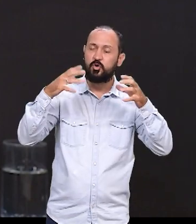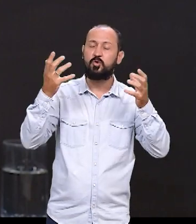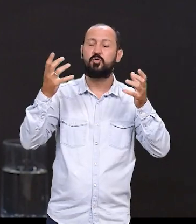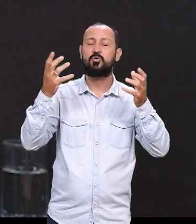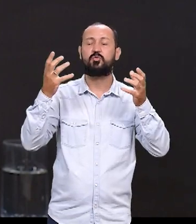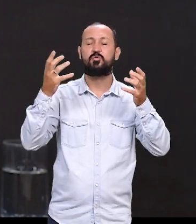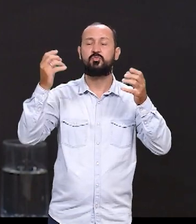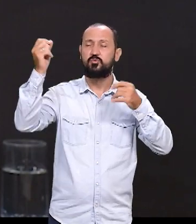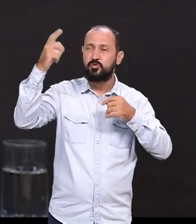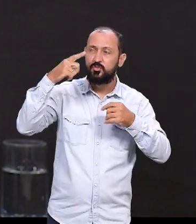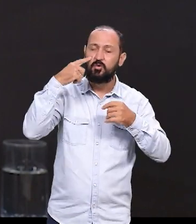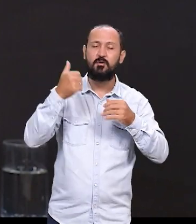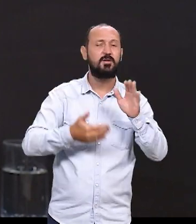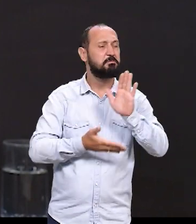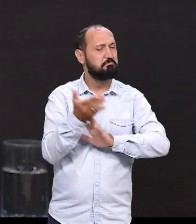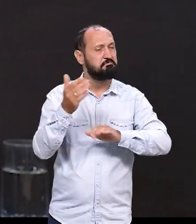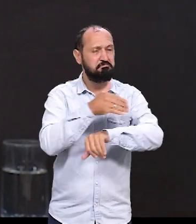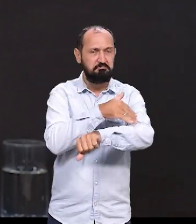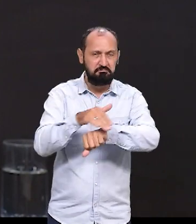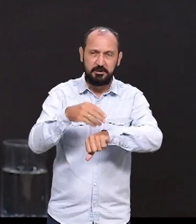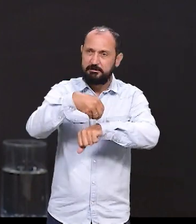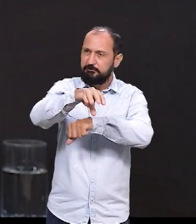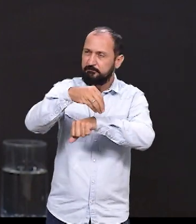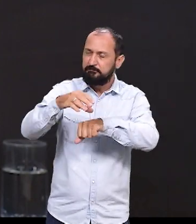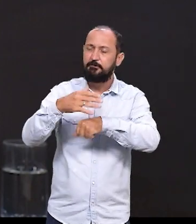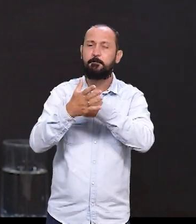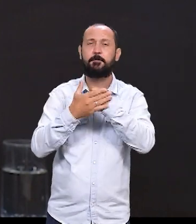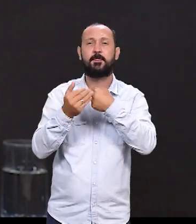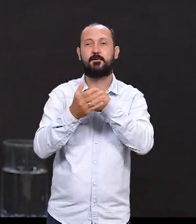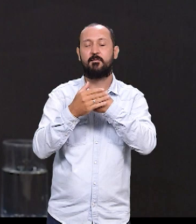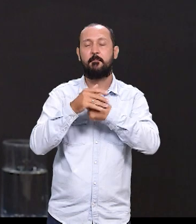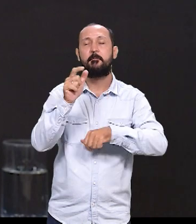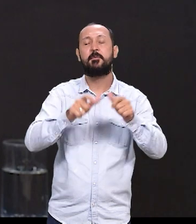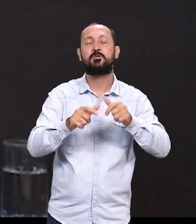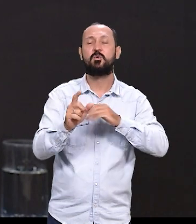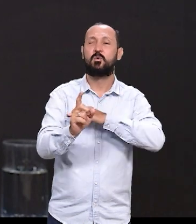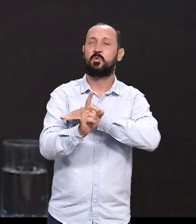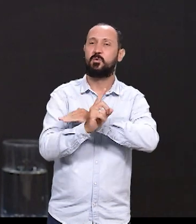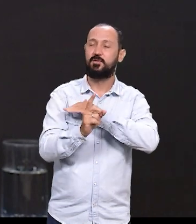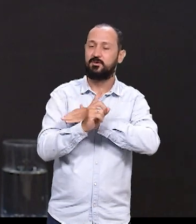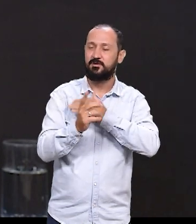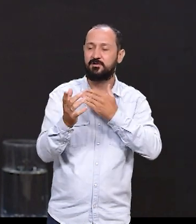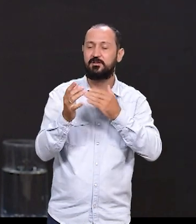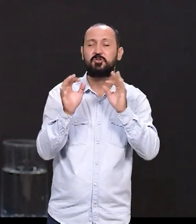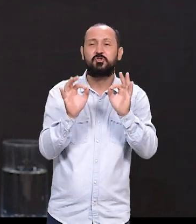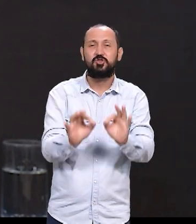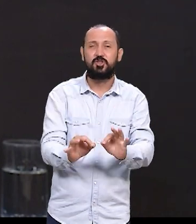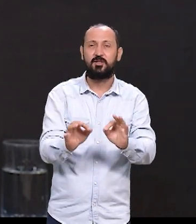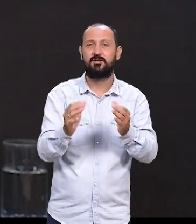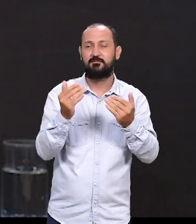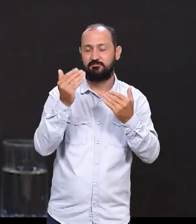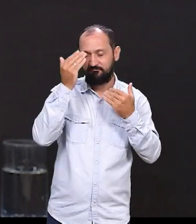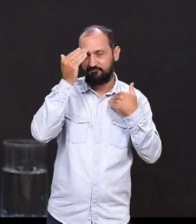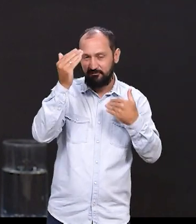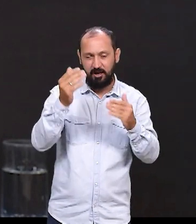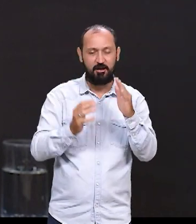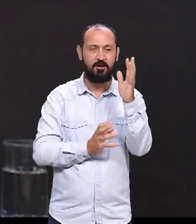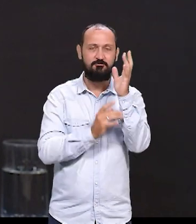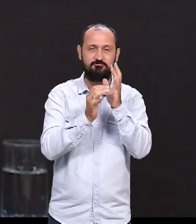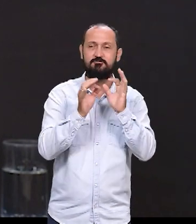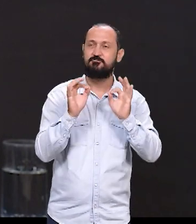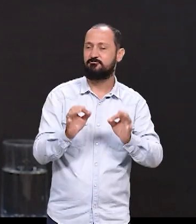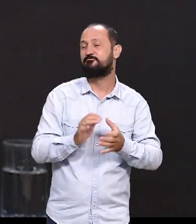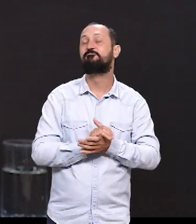eh sol chuva tá na estrada não importa sempre levando com muito carinho paraas pessoas um atendimento Digno